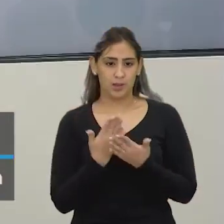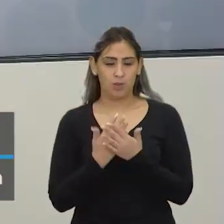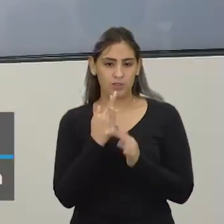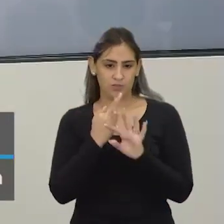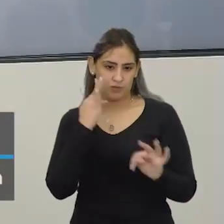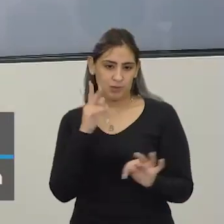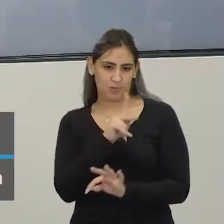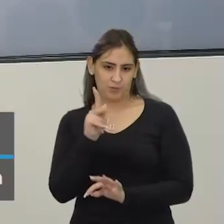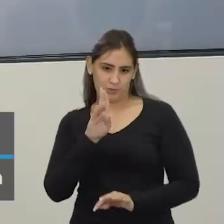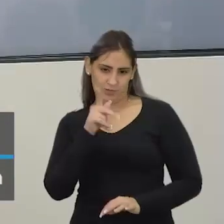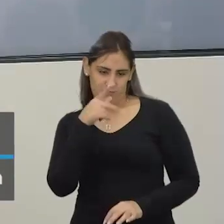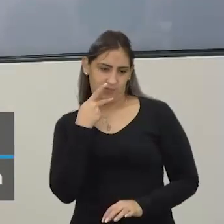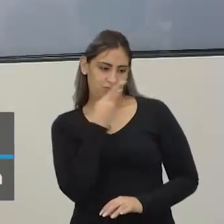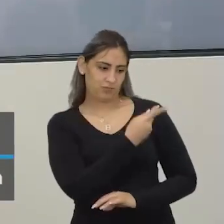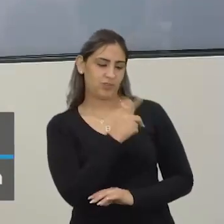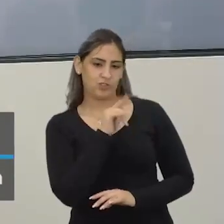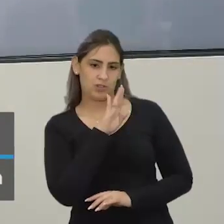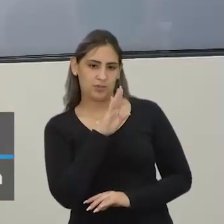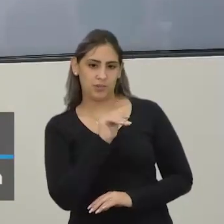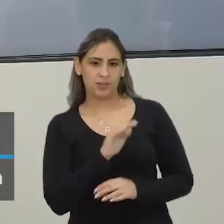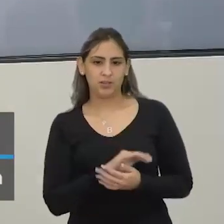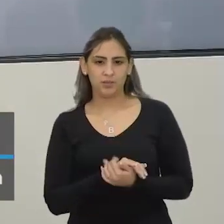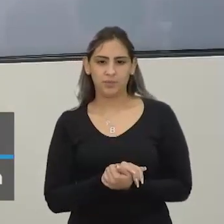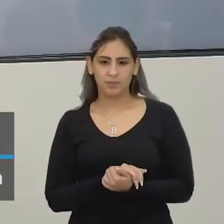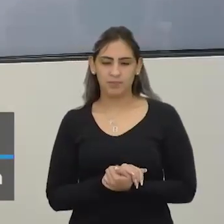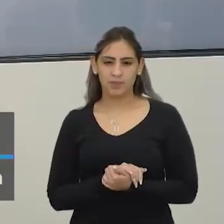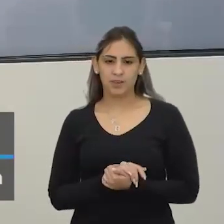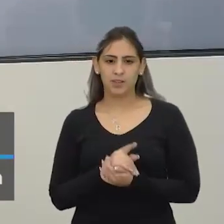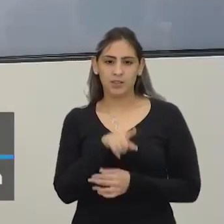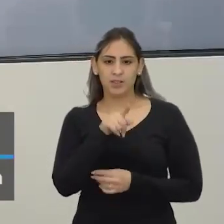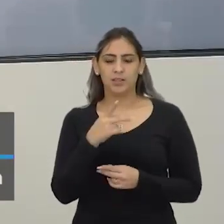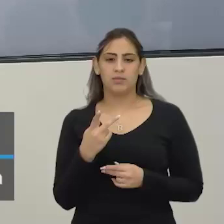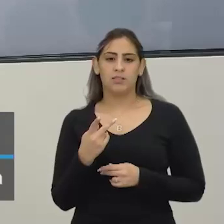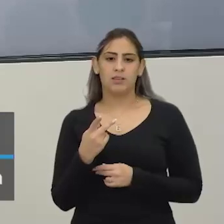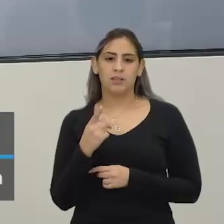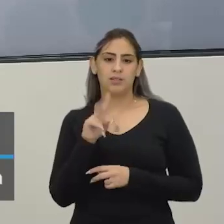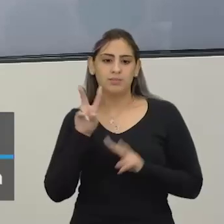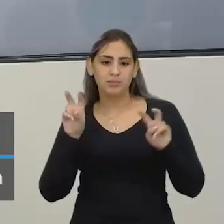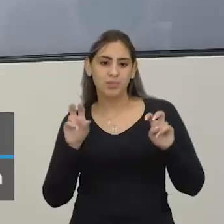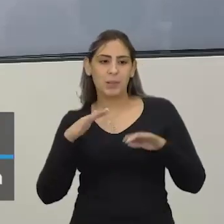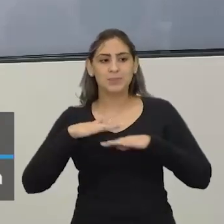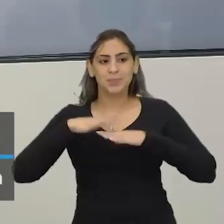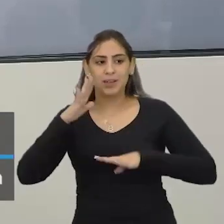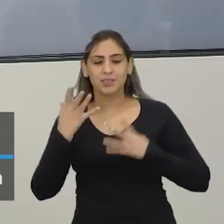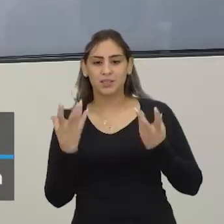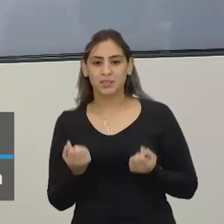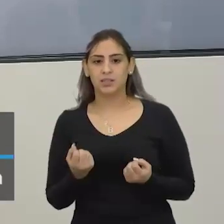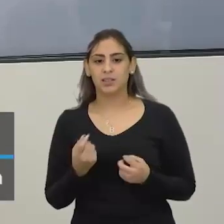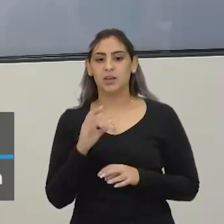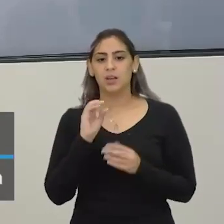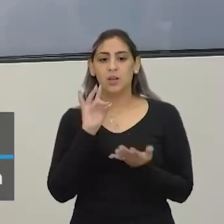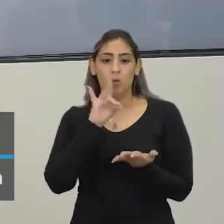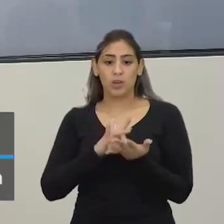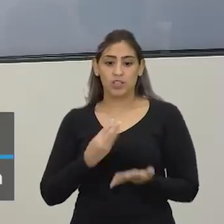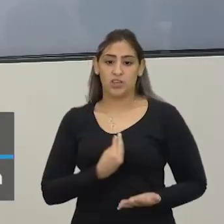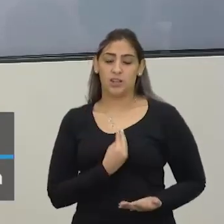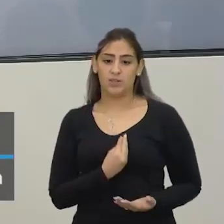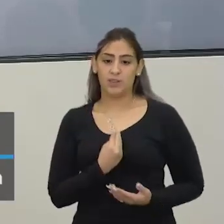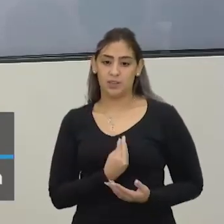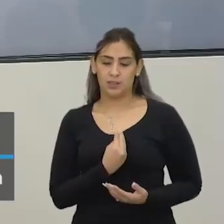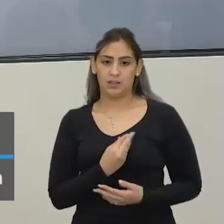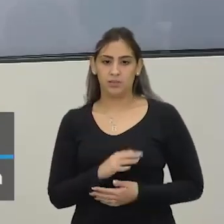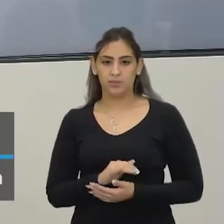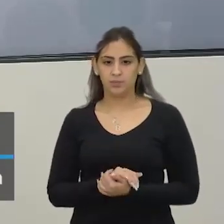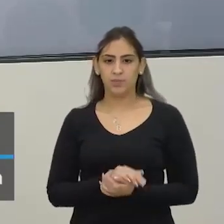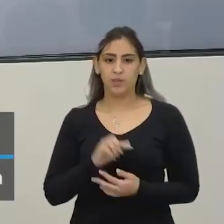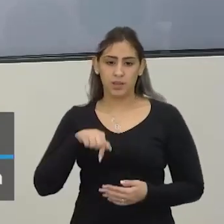uma das teorias que por enquanto são as mais aceitas dentro da origem da vida, né? Então, na nossa aula de hoje, a